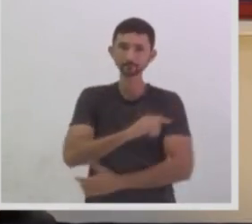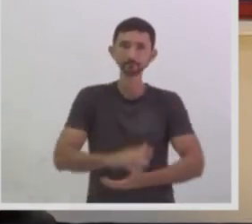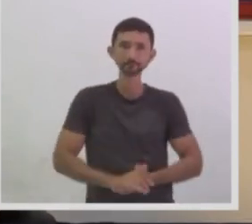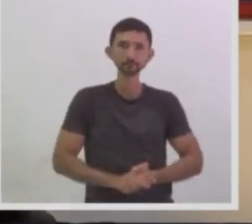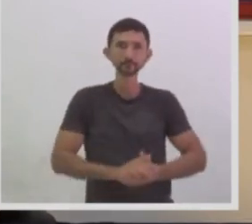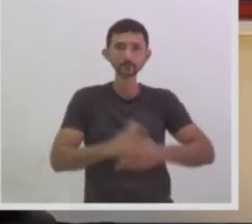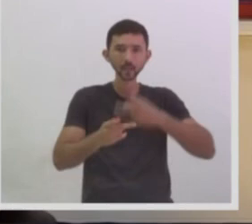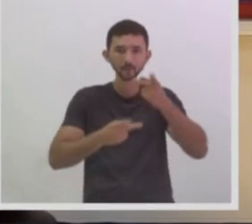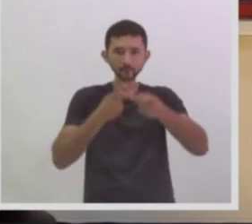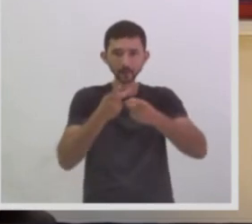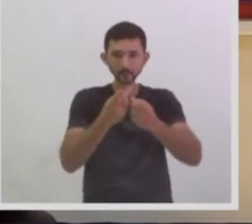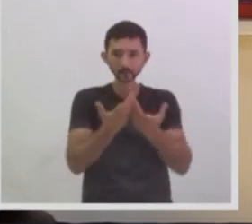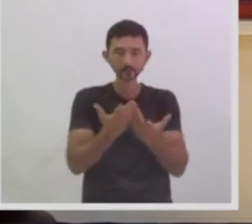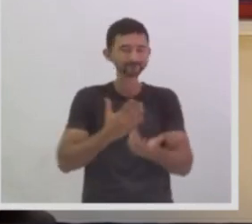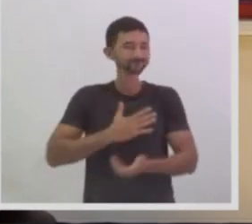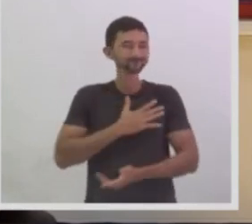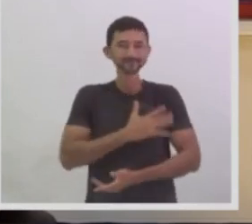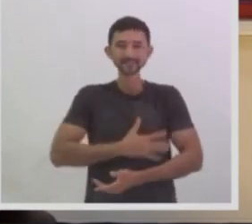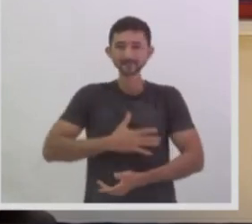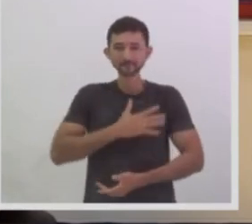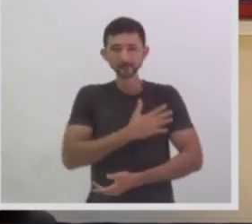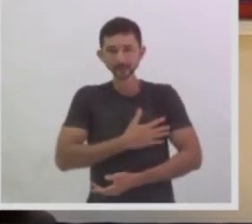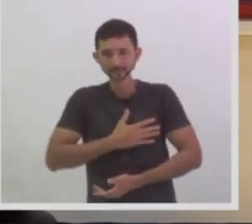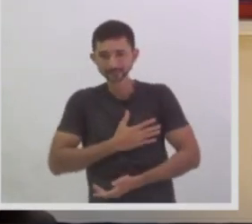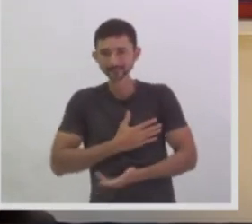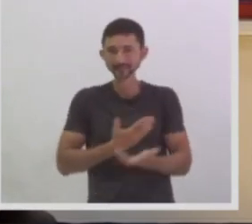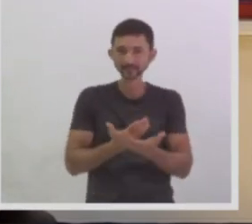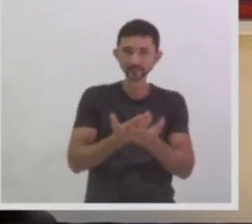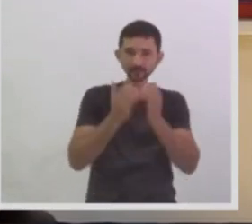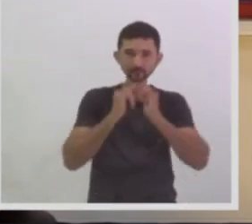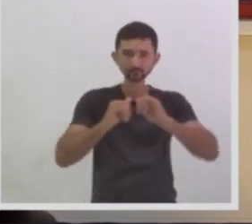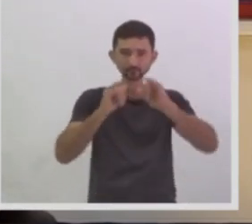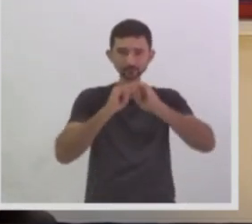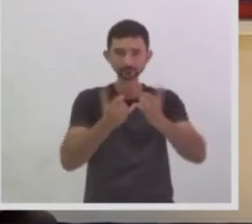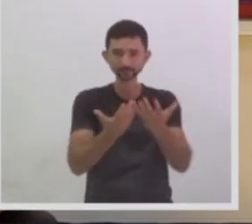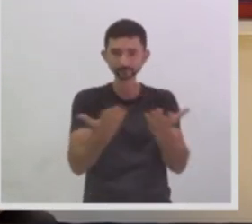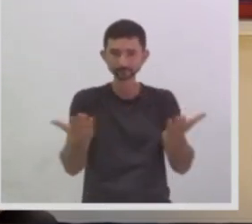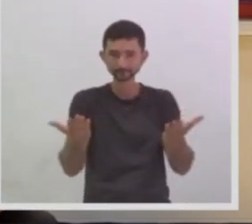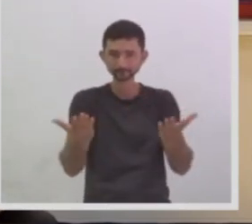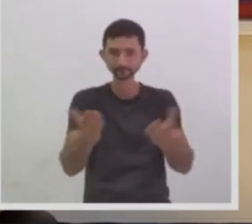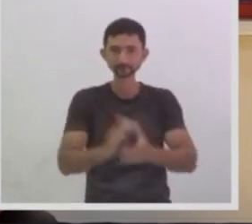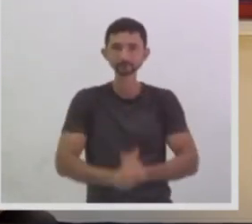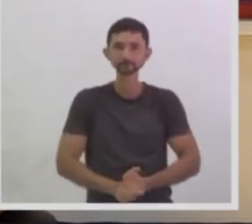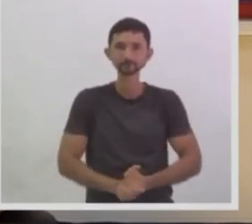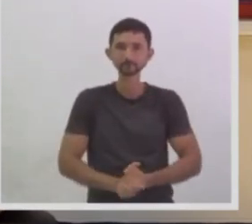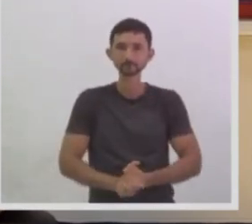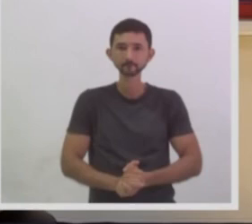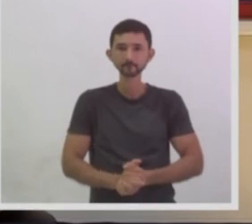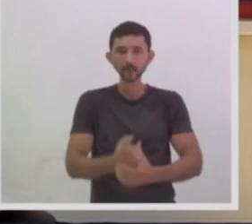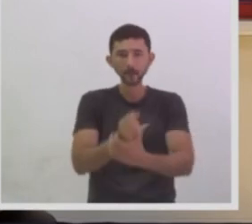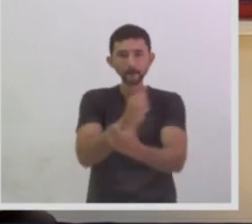para vocês que foi um grande prazer compartilhar o conhecimento. Pessoal,